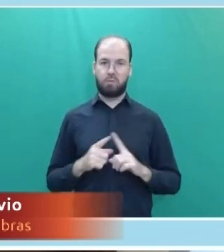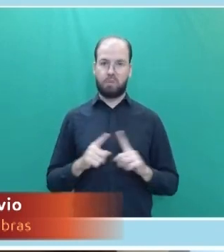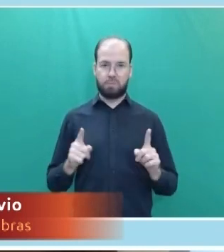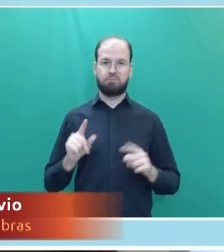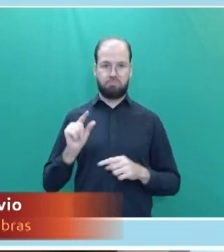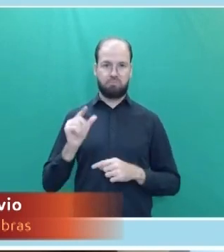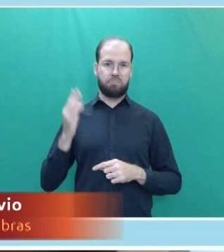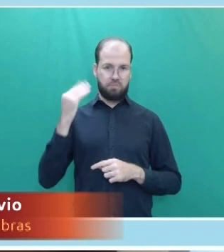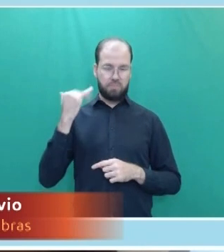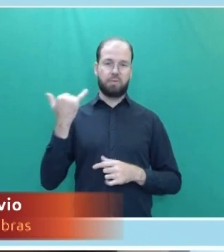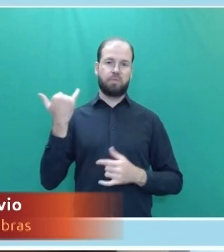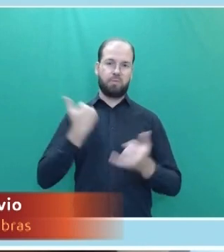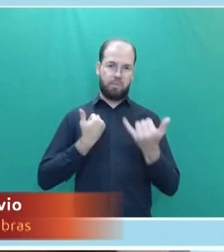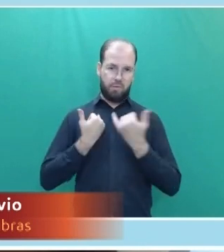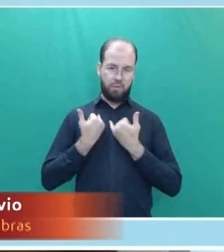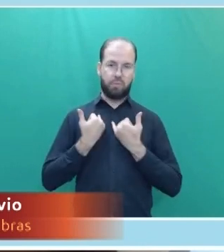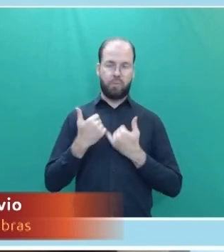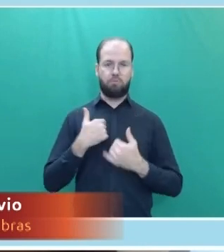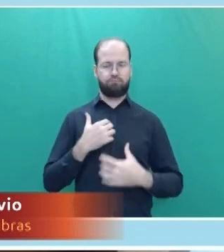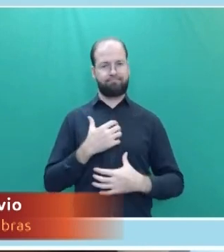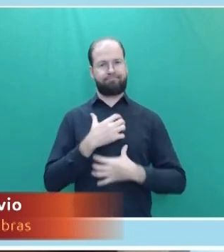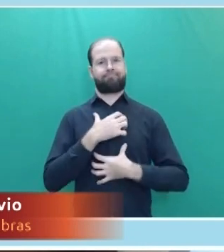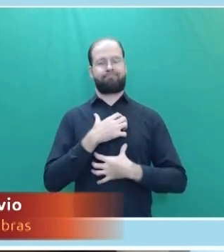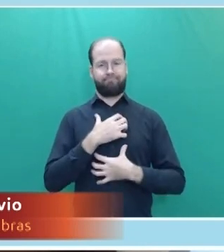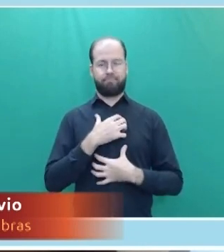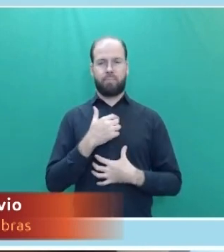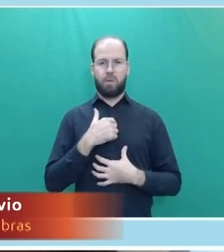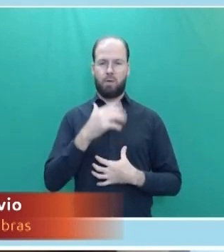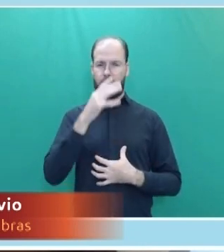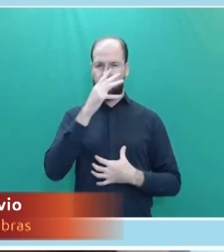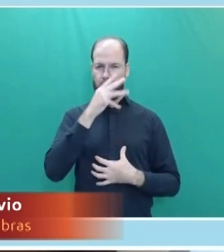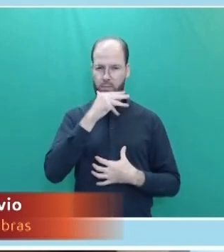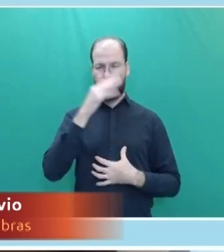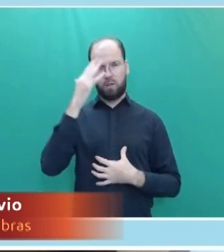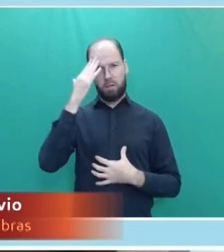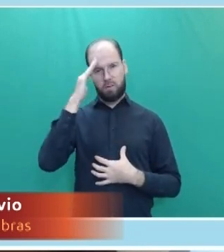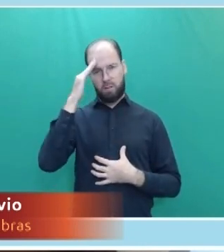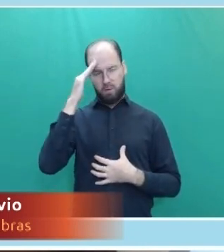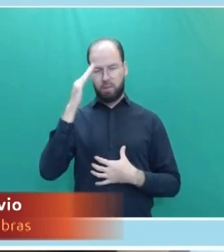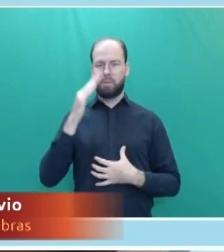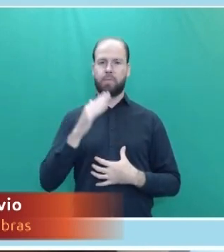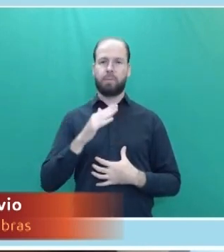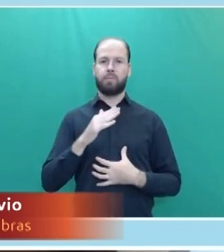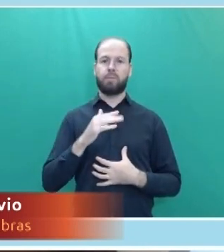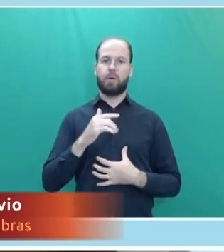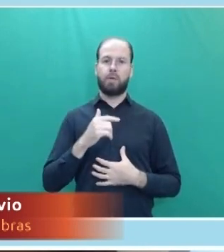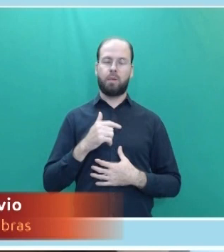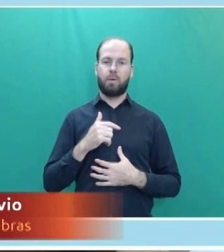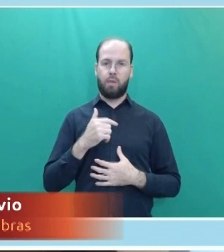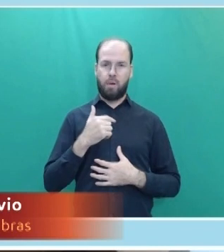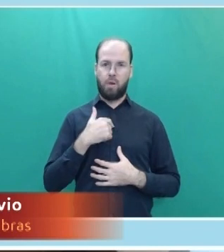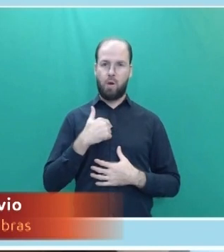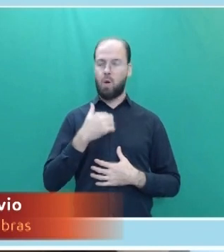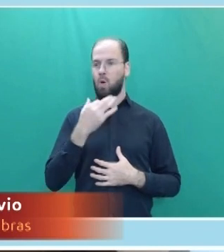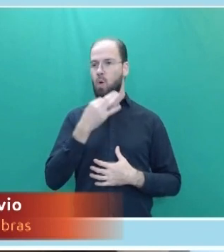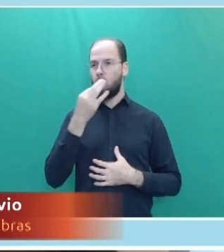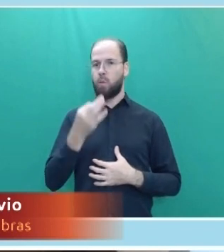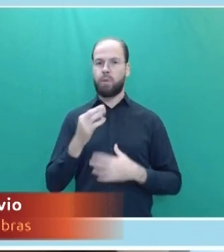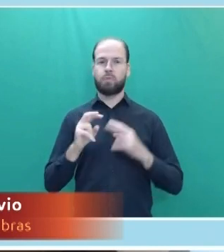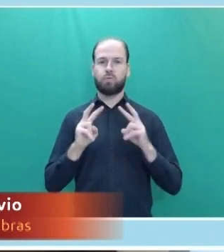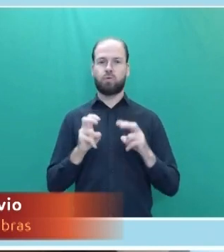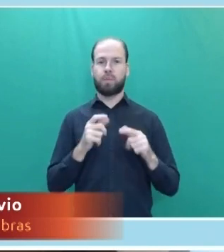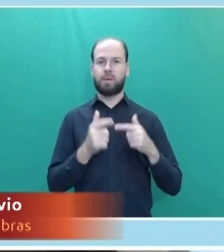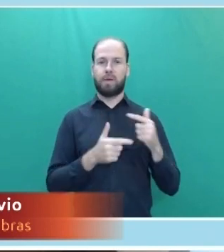dias, inclusive, mexeu comigo e eu demorei para entender, assim, né? Que eu fui comentar sobre o trabalho de uma